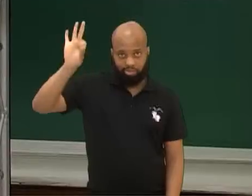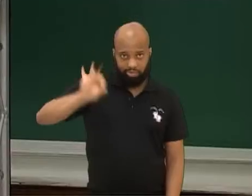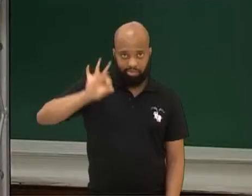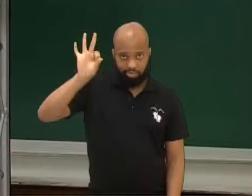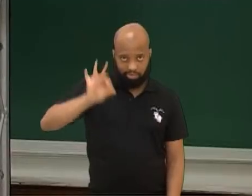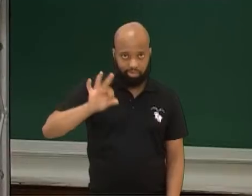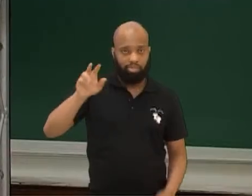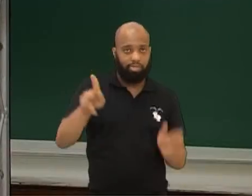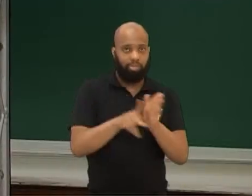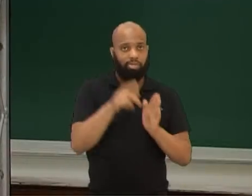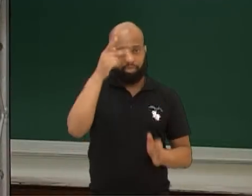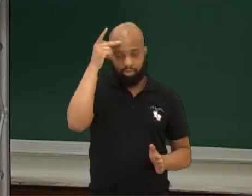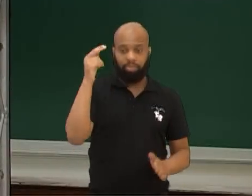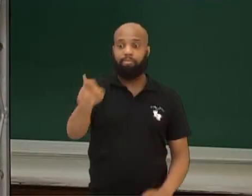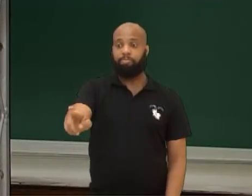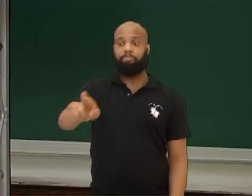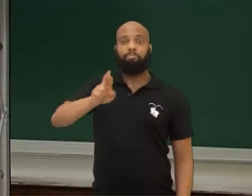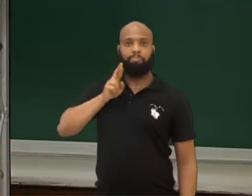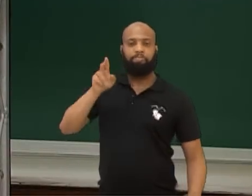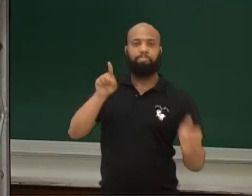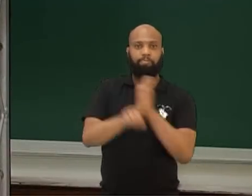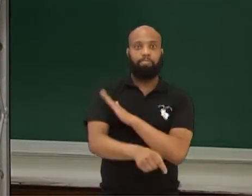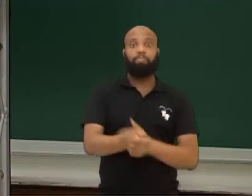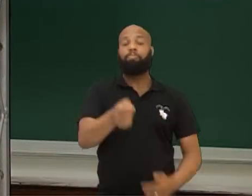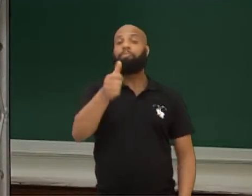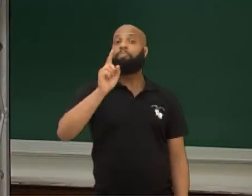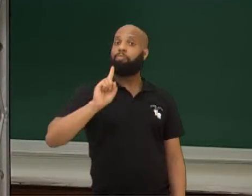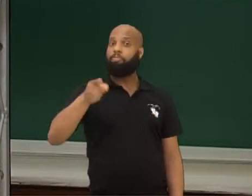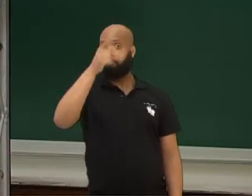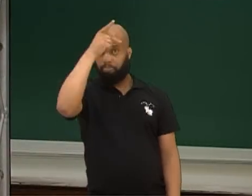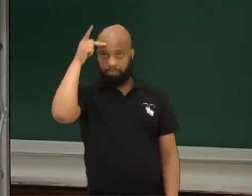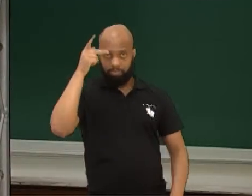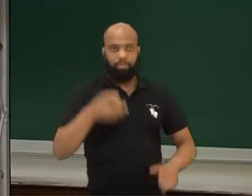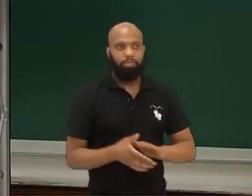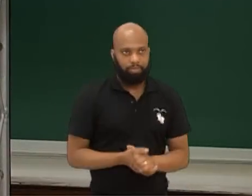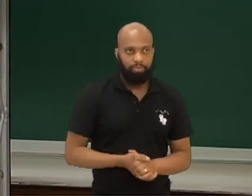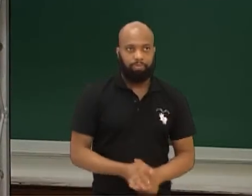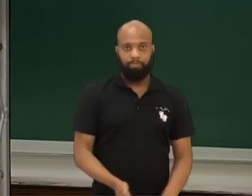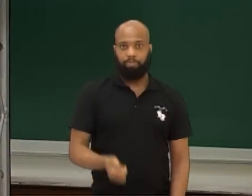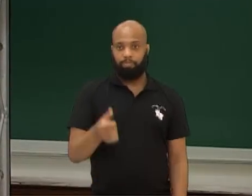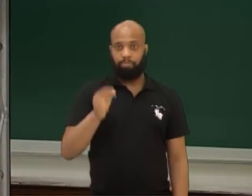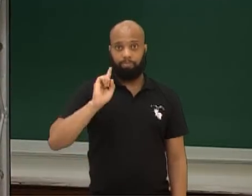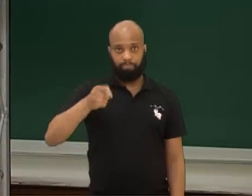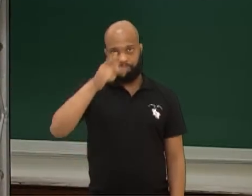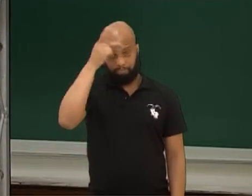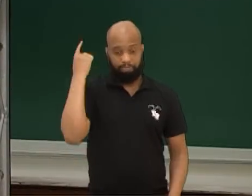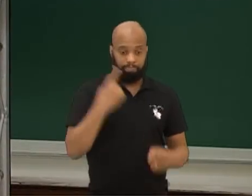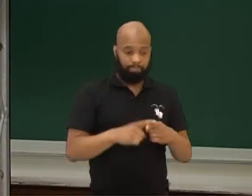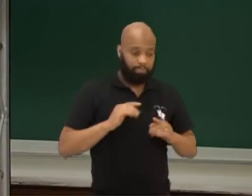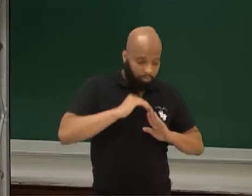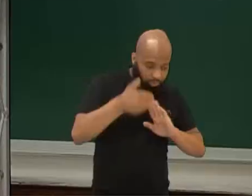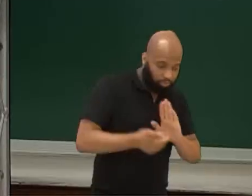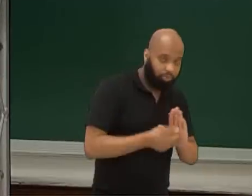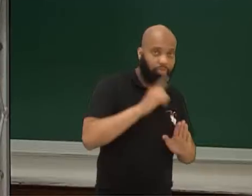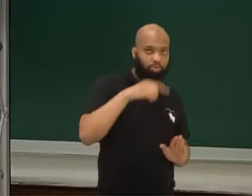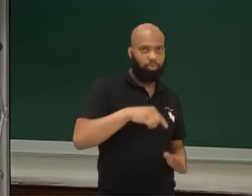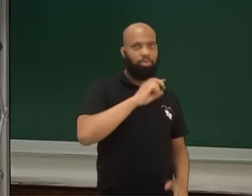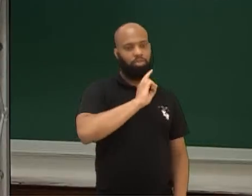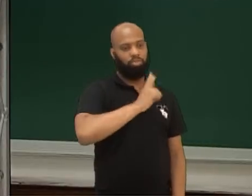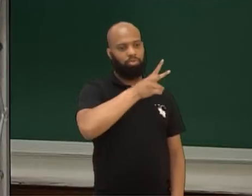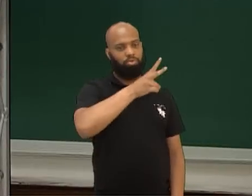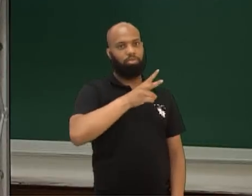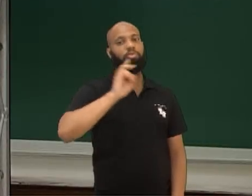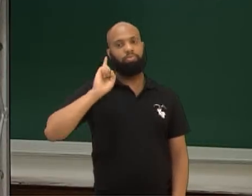49% dos entrevistados, quer dizer, quase 1.000 pessoas, né? Quase 1.000, né? Porque 1.000 seria 50%.